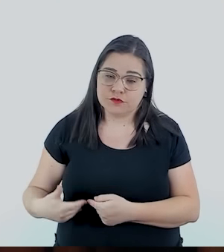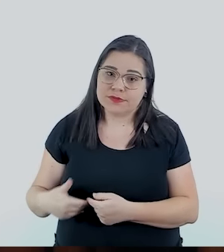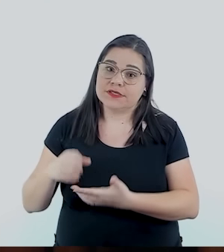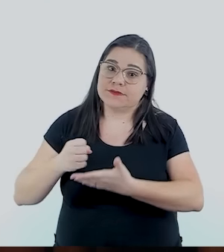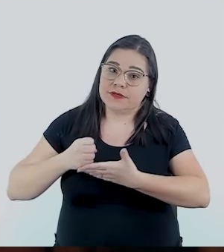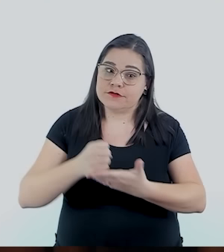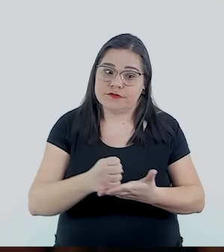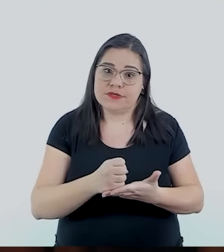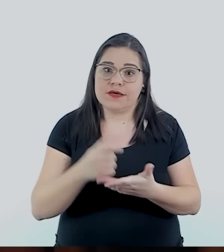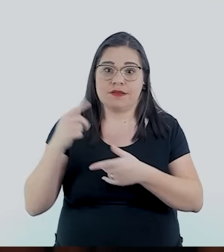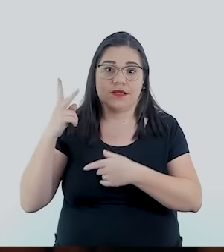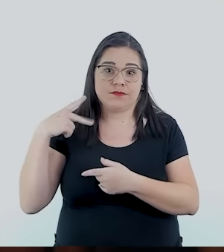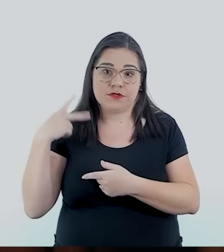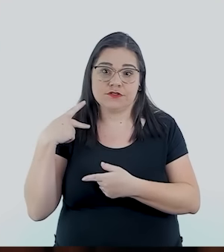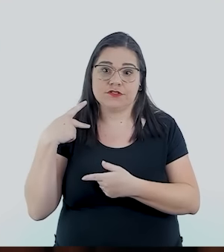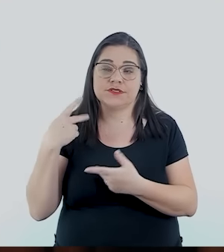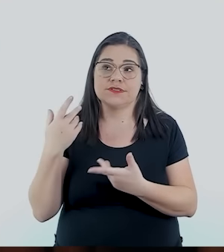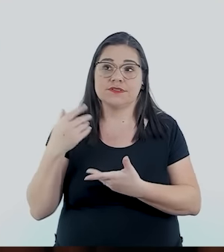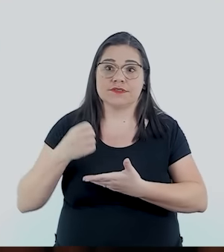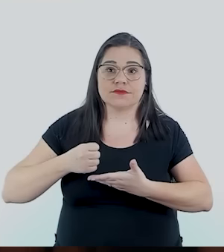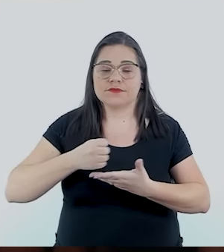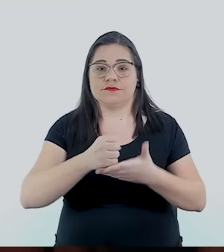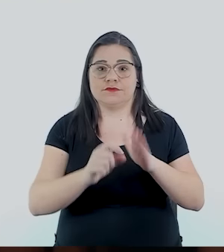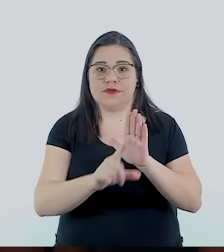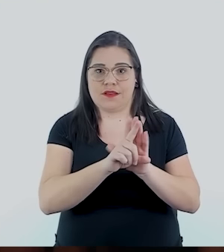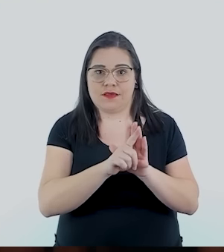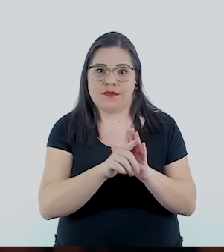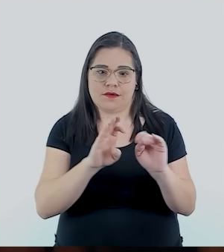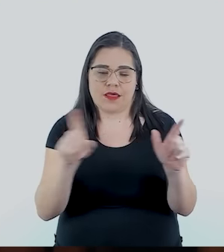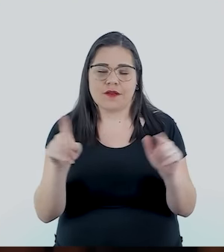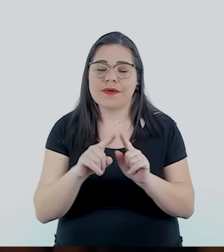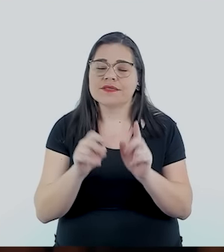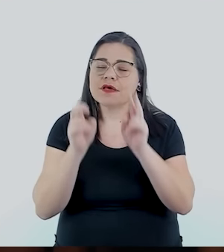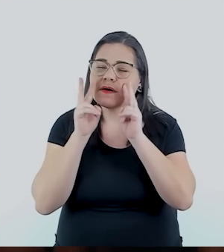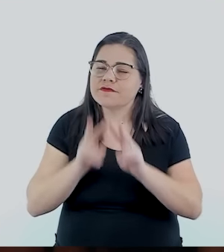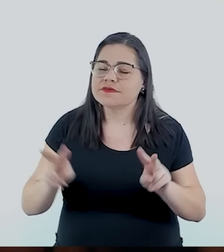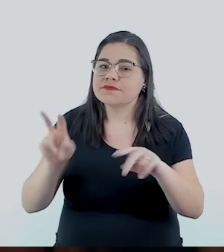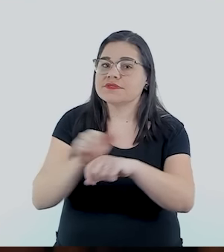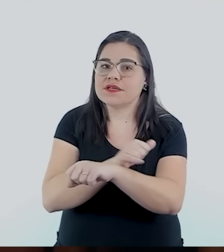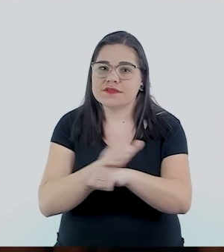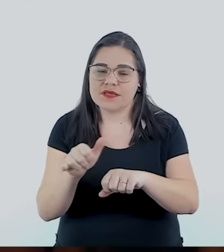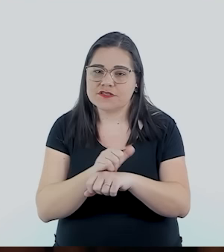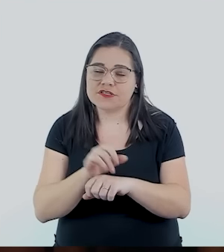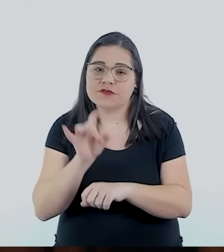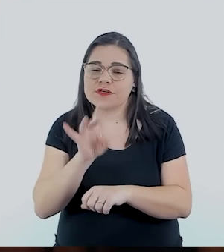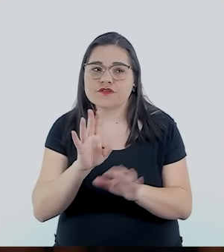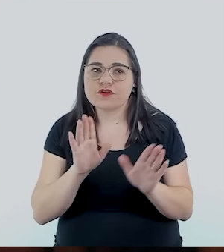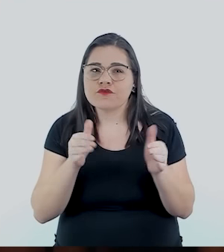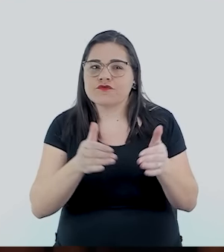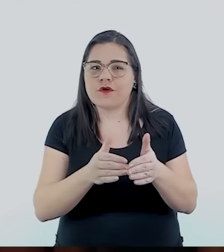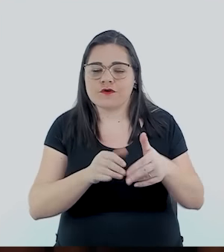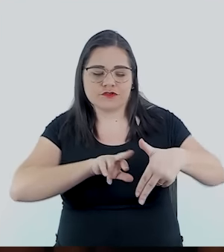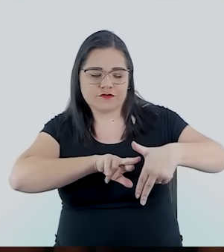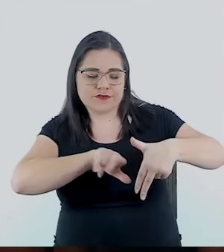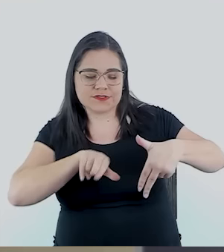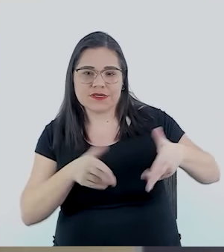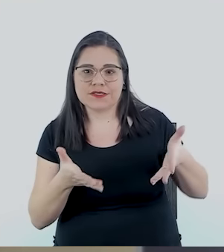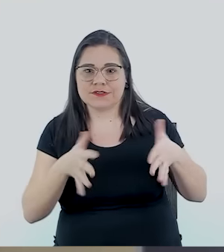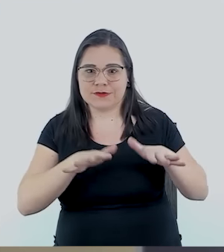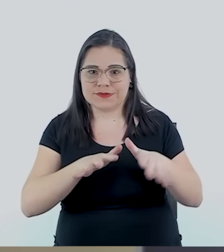eu acho que é mais ou menos por aí é trazer um olhar estratégico né Muito Além da questão de diversidade e inclusão sabe que